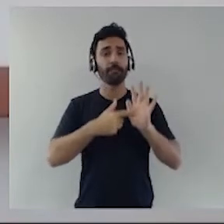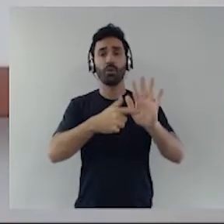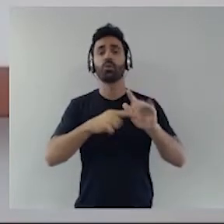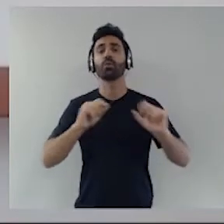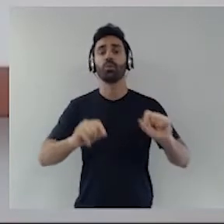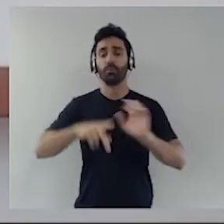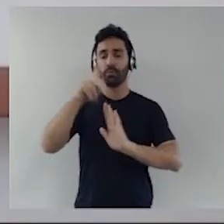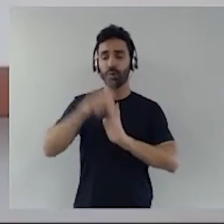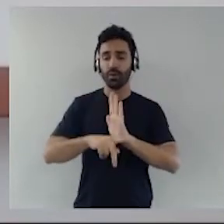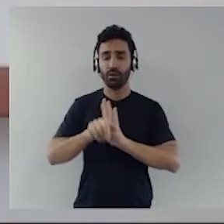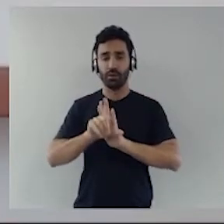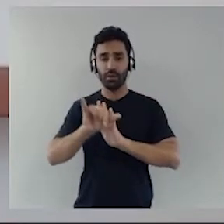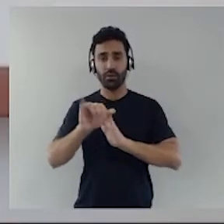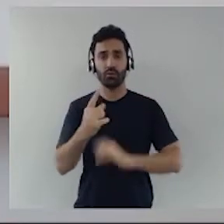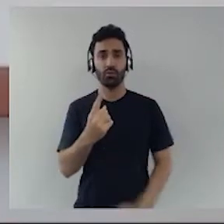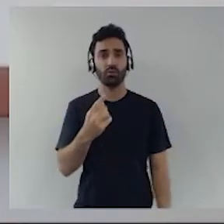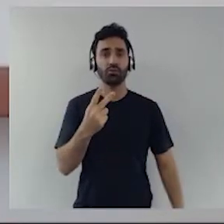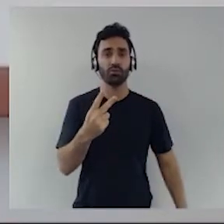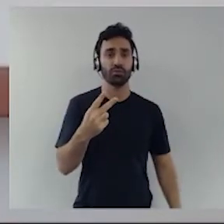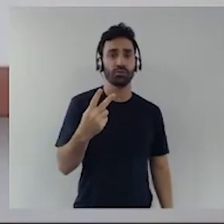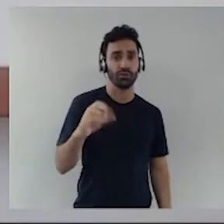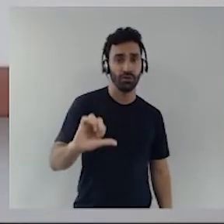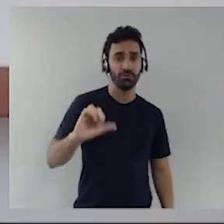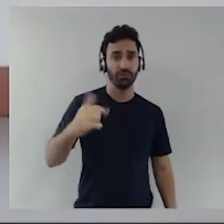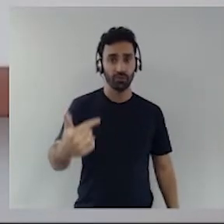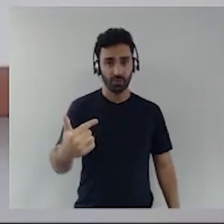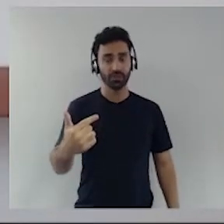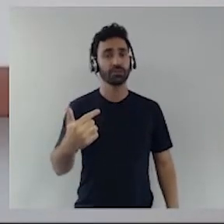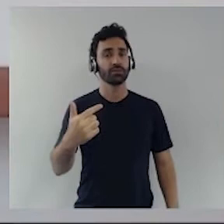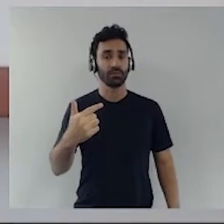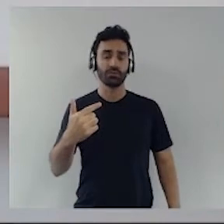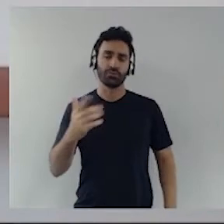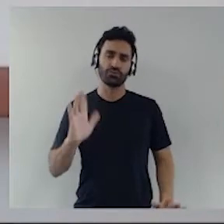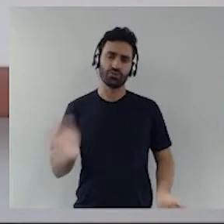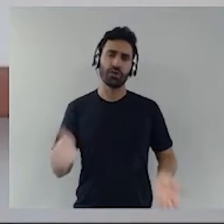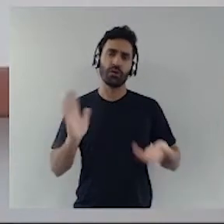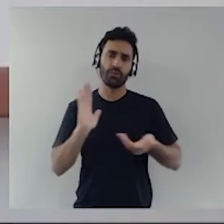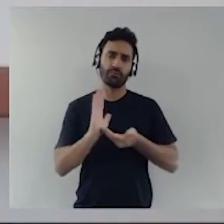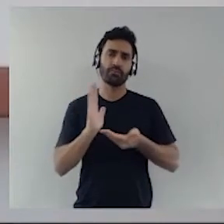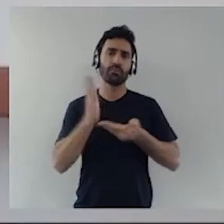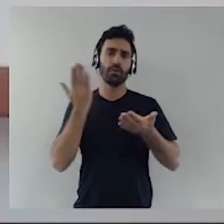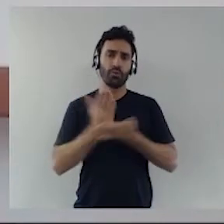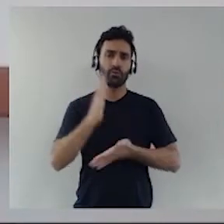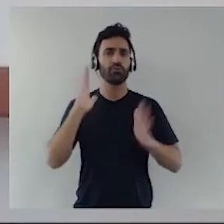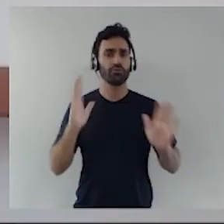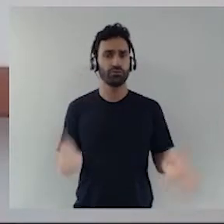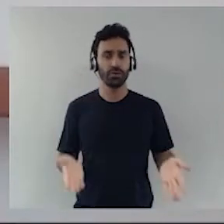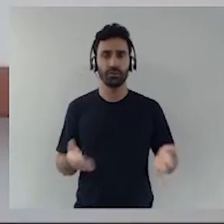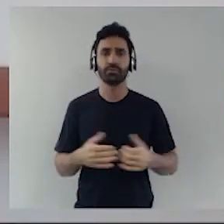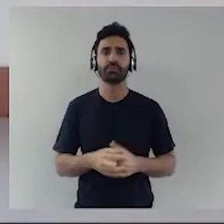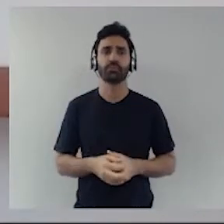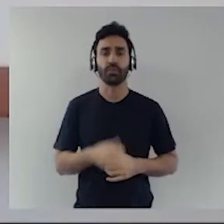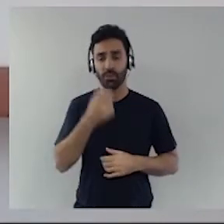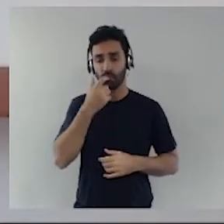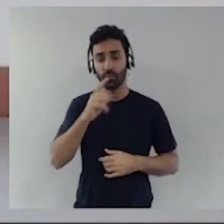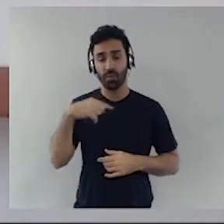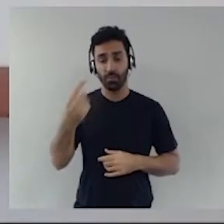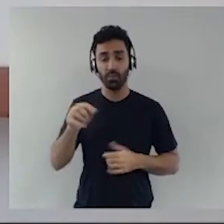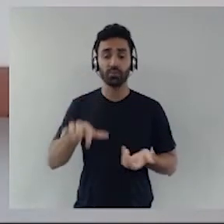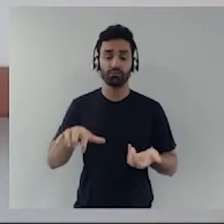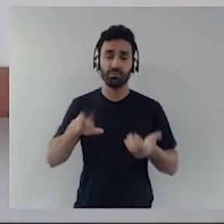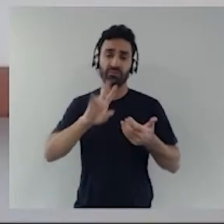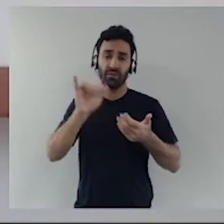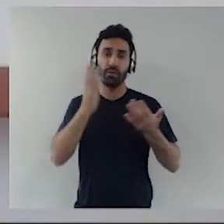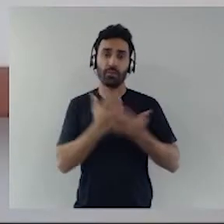o projeto de lei 1292 esse que foi aprovado na câmara está para breve mente ser aprovado no congresso